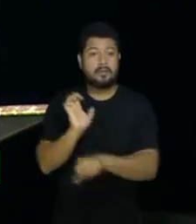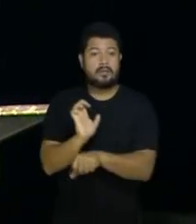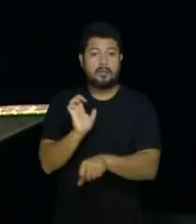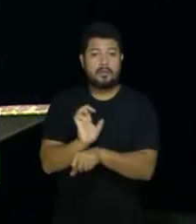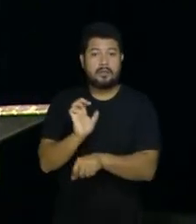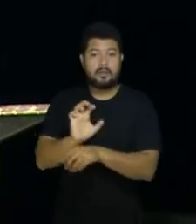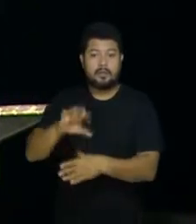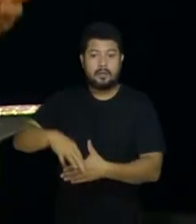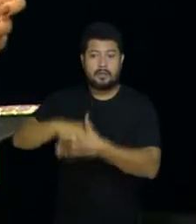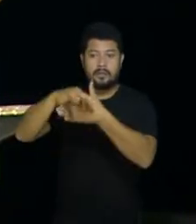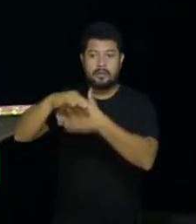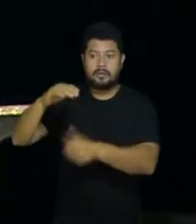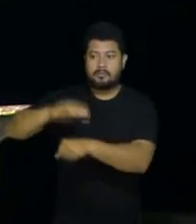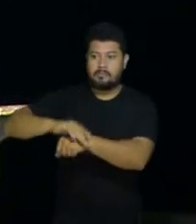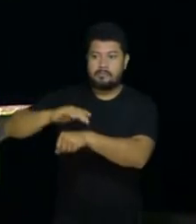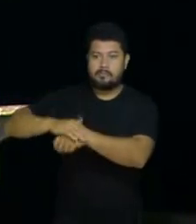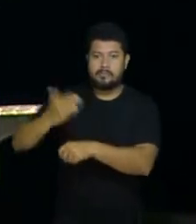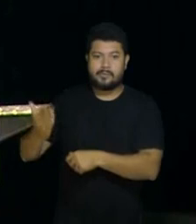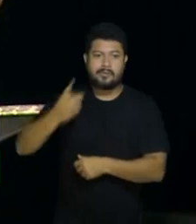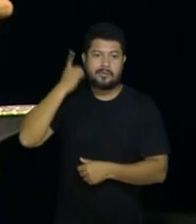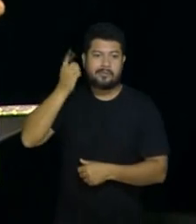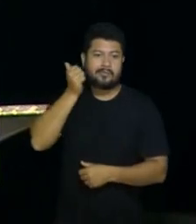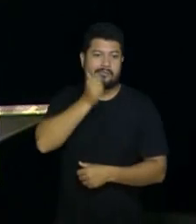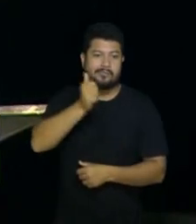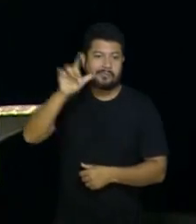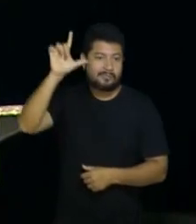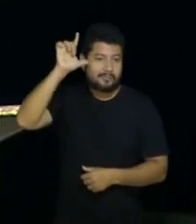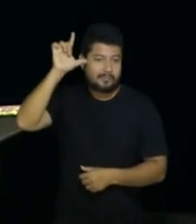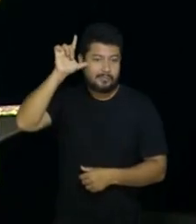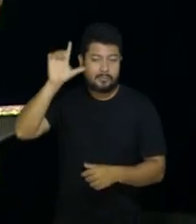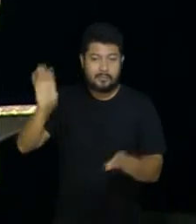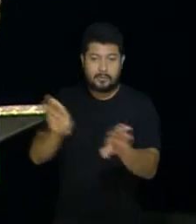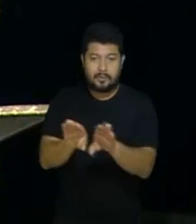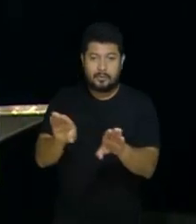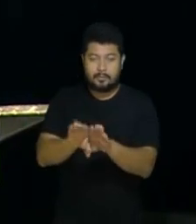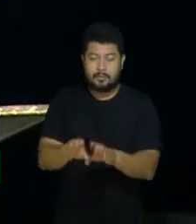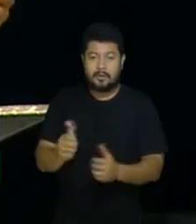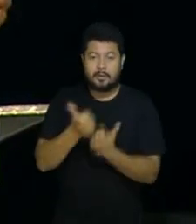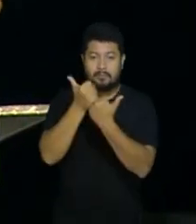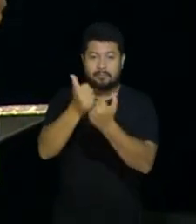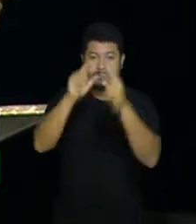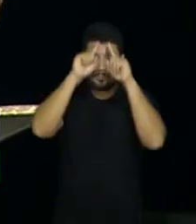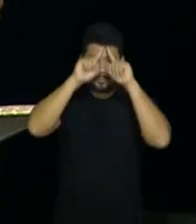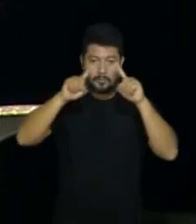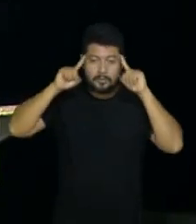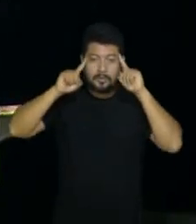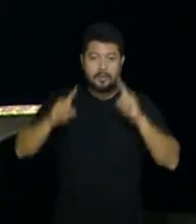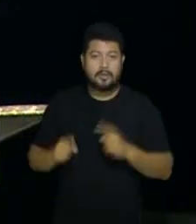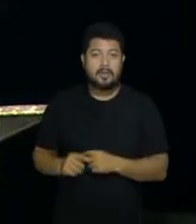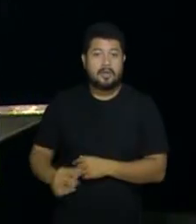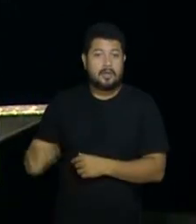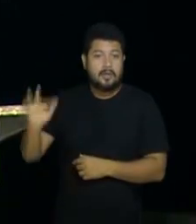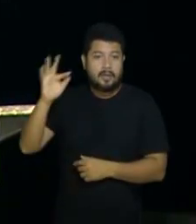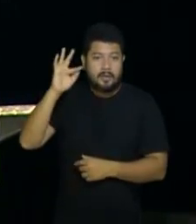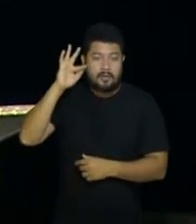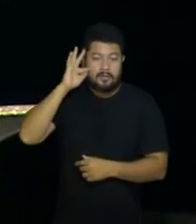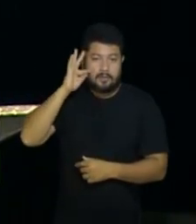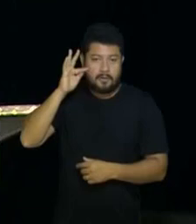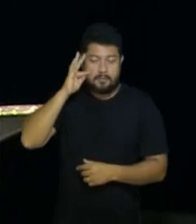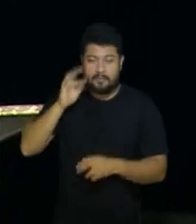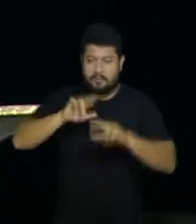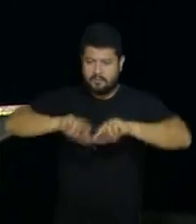pela deputada Luciane Carminati, com o apoio do deputado Neudi Sareta, deputado Fabiano e tantos outros líderes aqui do